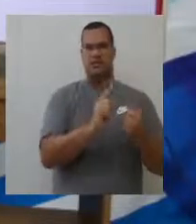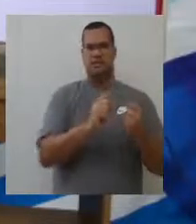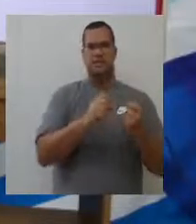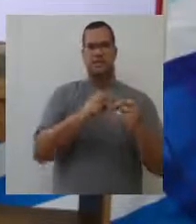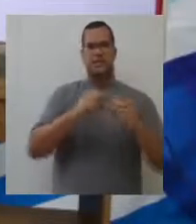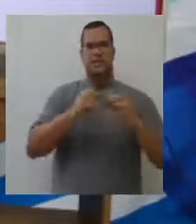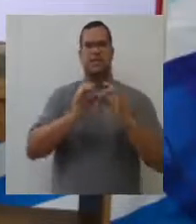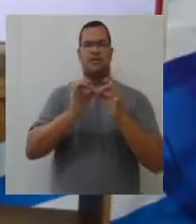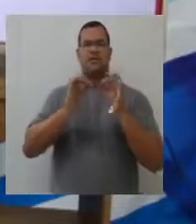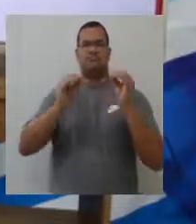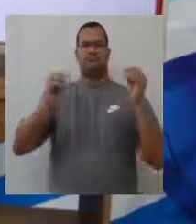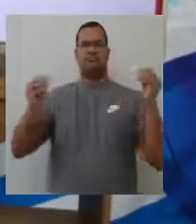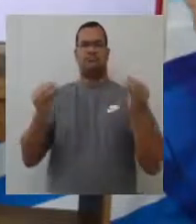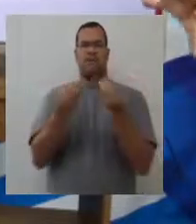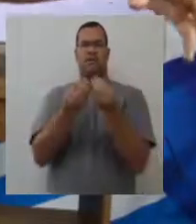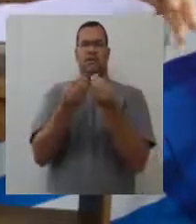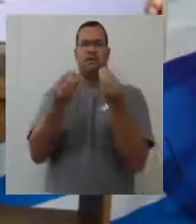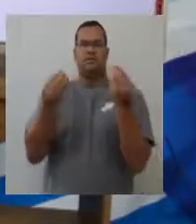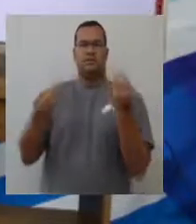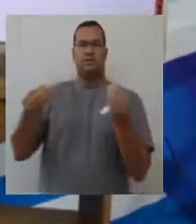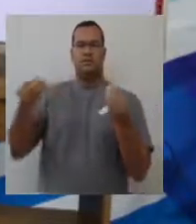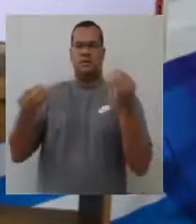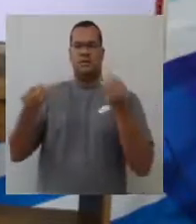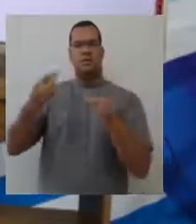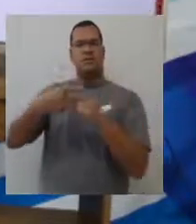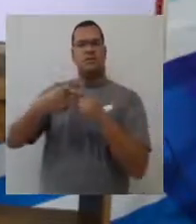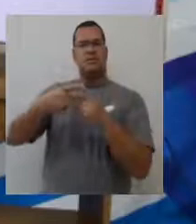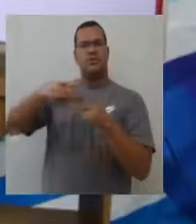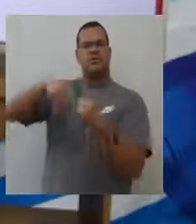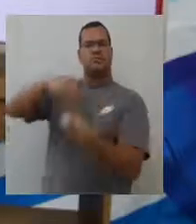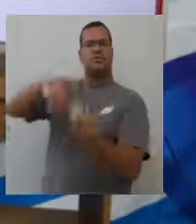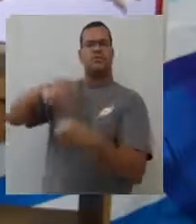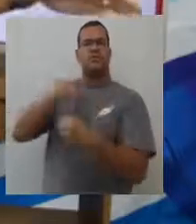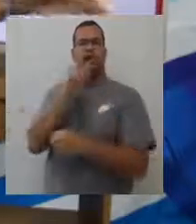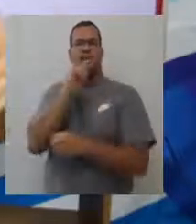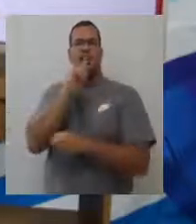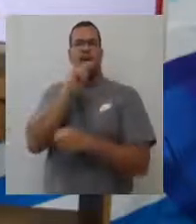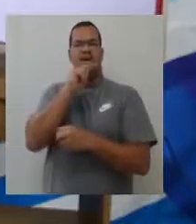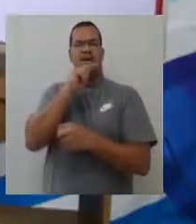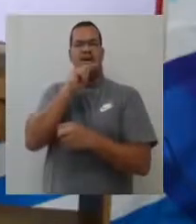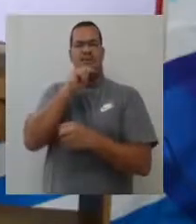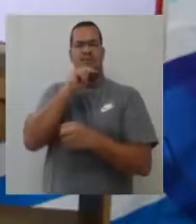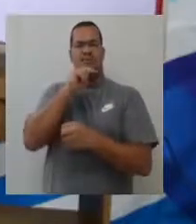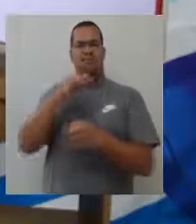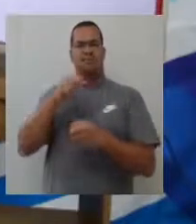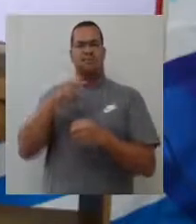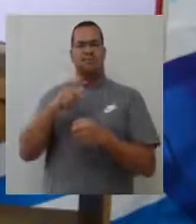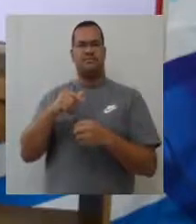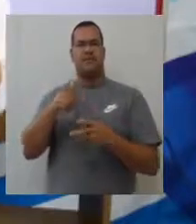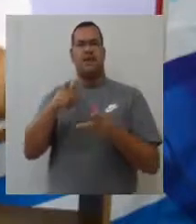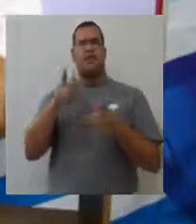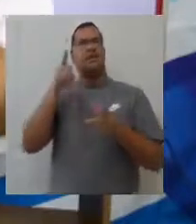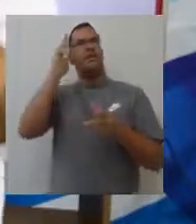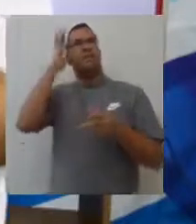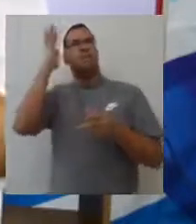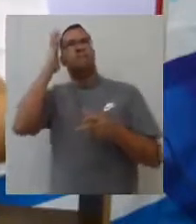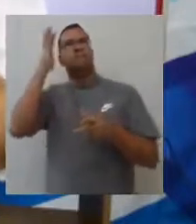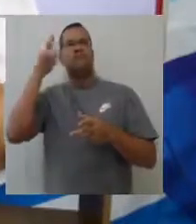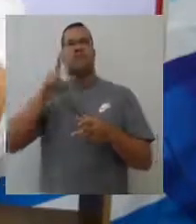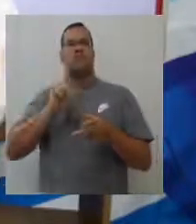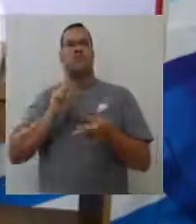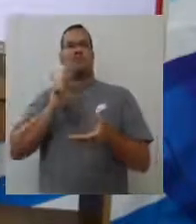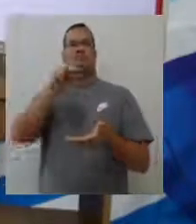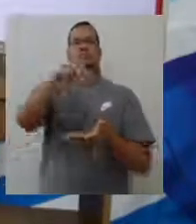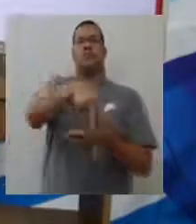porque entre elas vai haver a água, tá? Então, é uma imersão. É como se você imaginasse você entrando